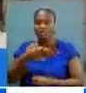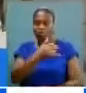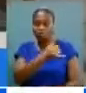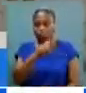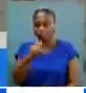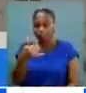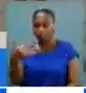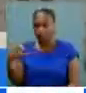2021